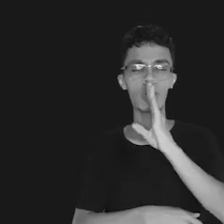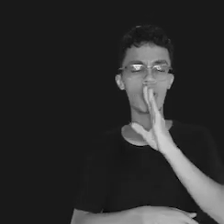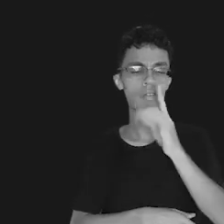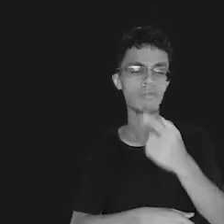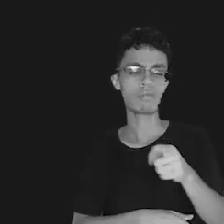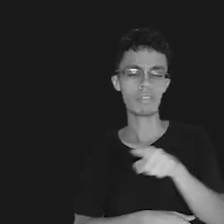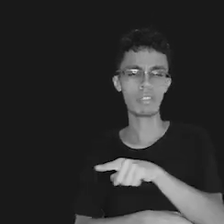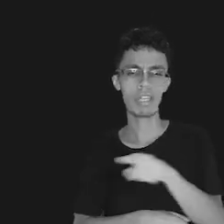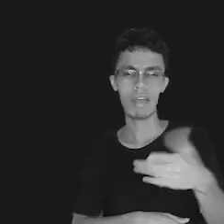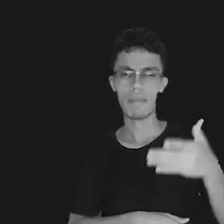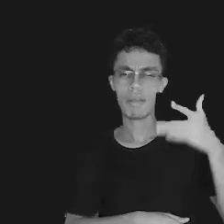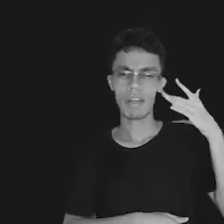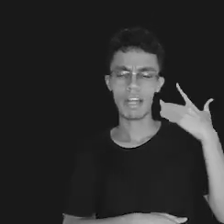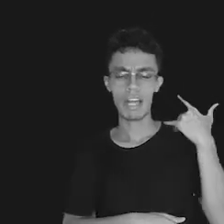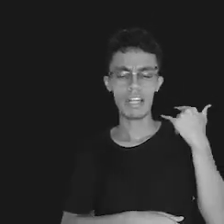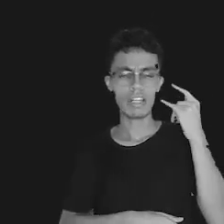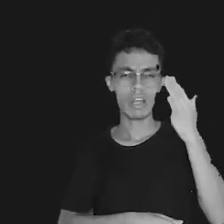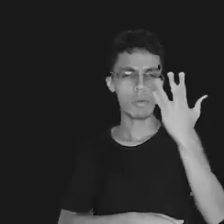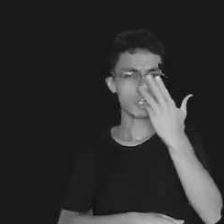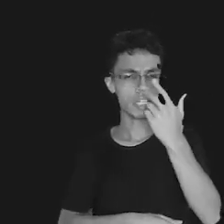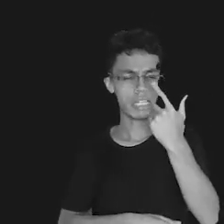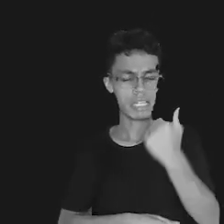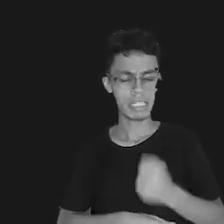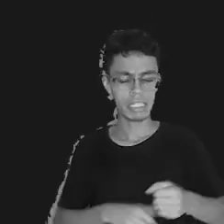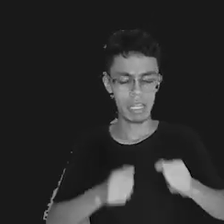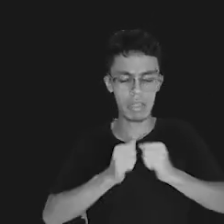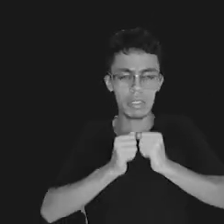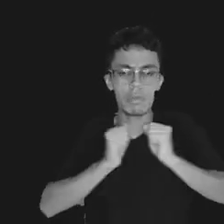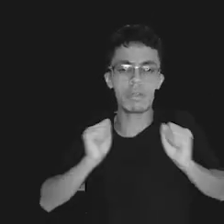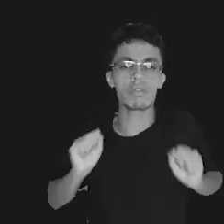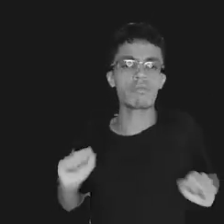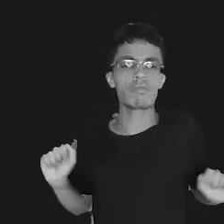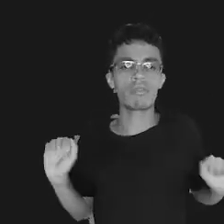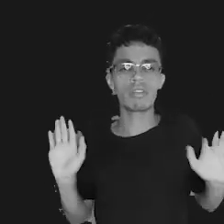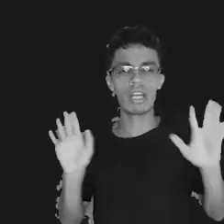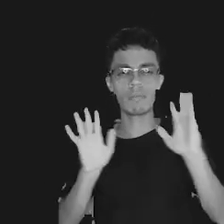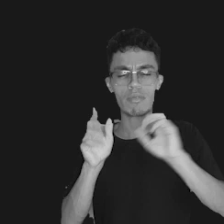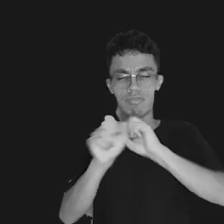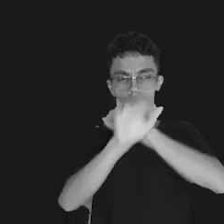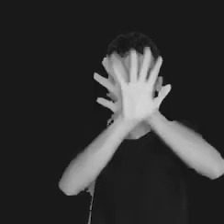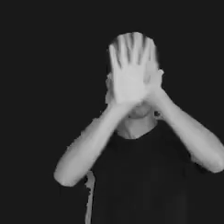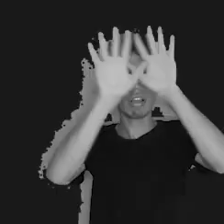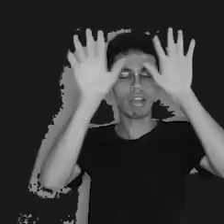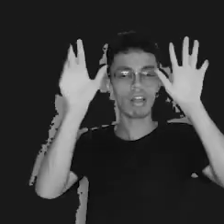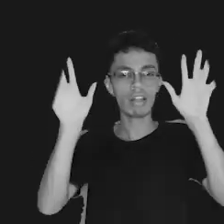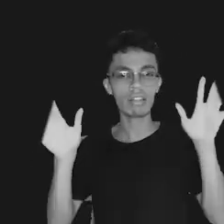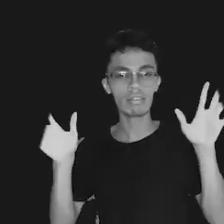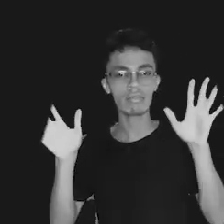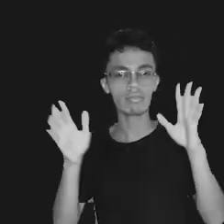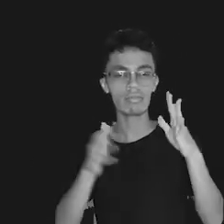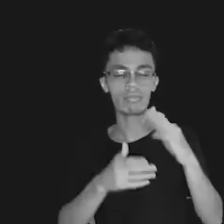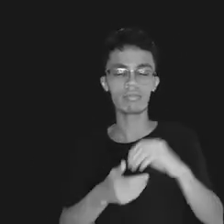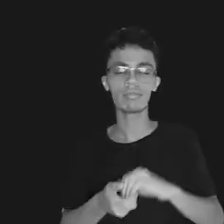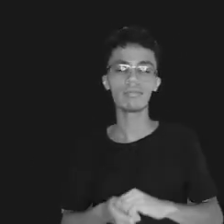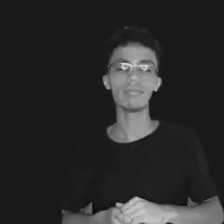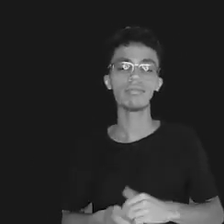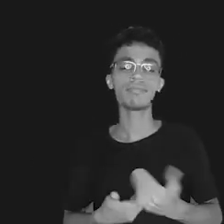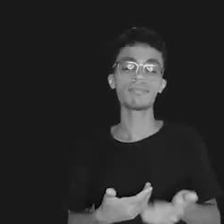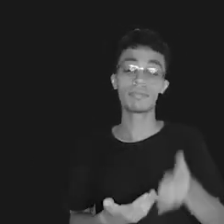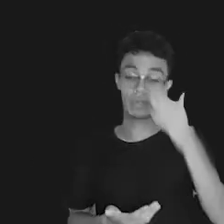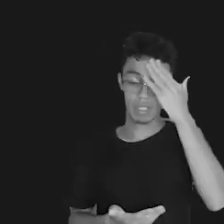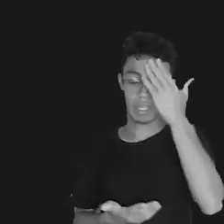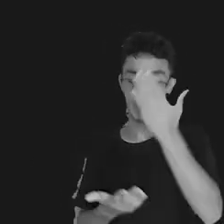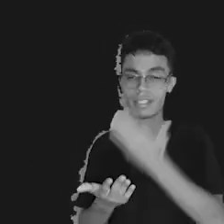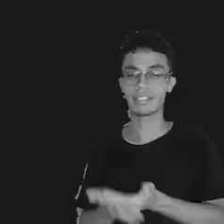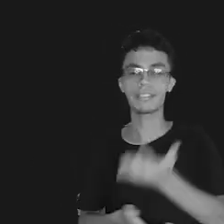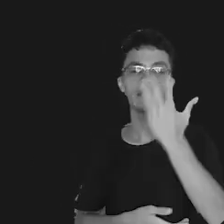criança transparente? Quereis dizer aberta e clara, sem torpeza eminente? Acreditais